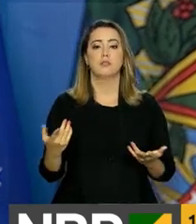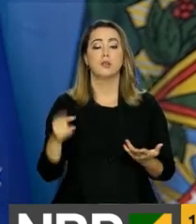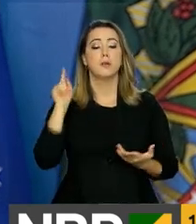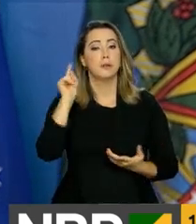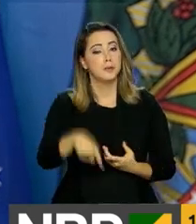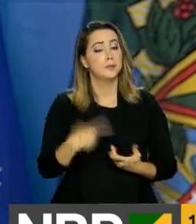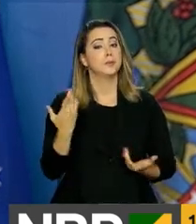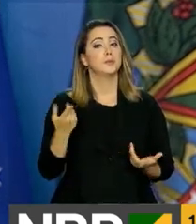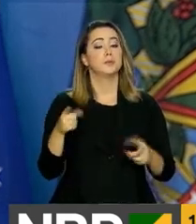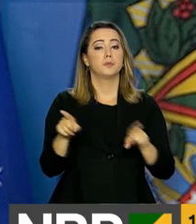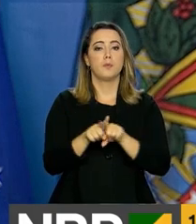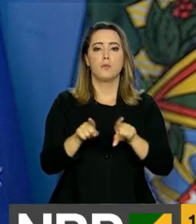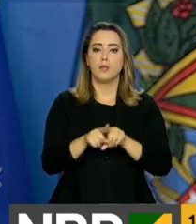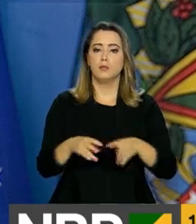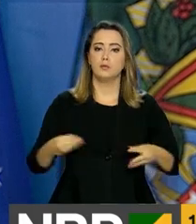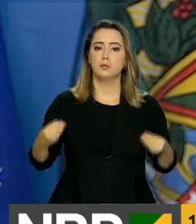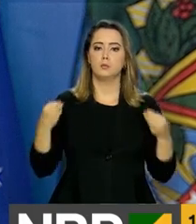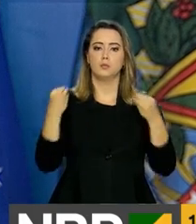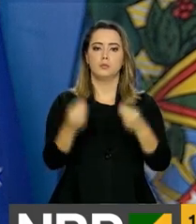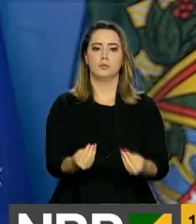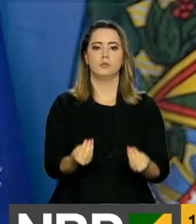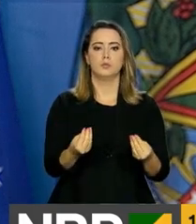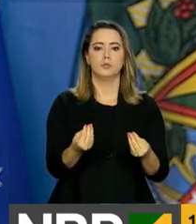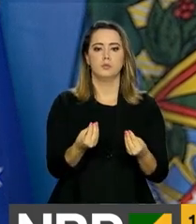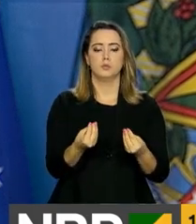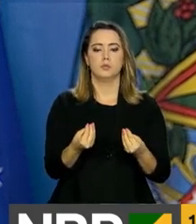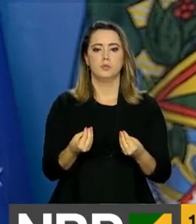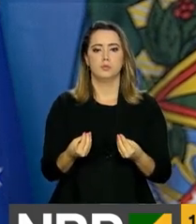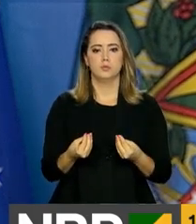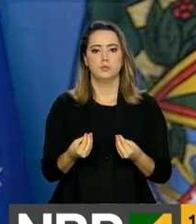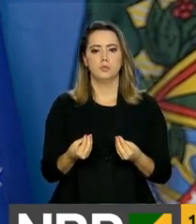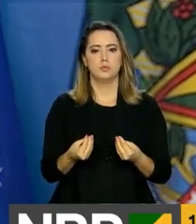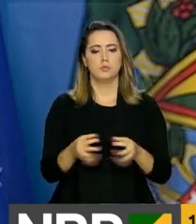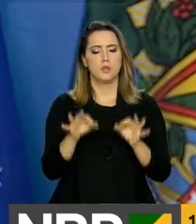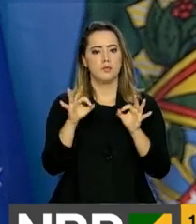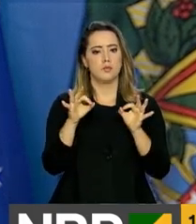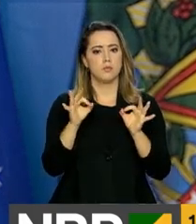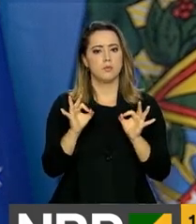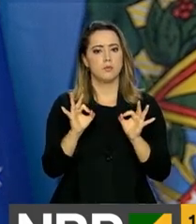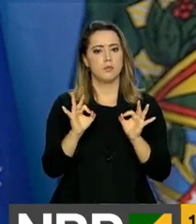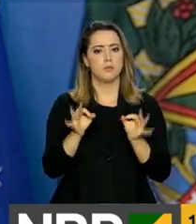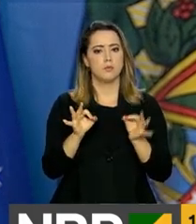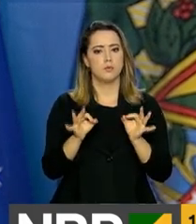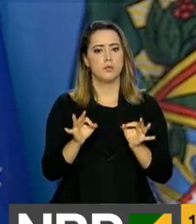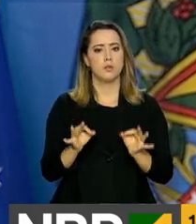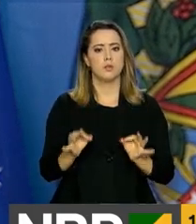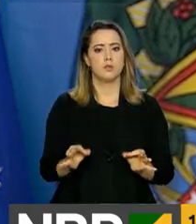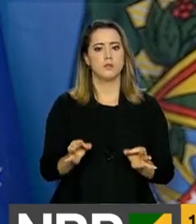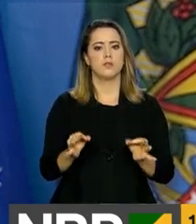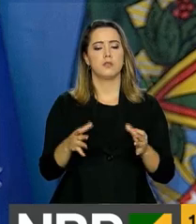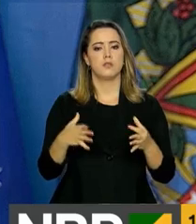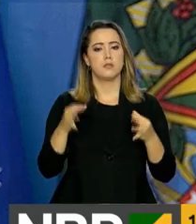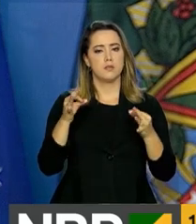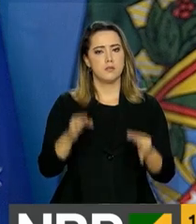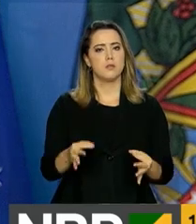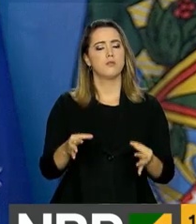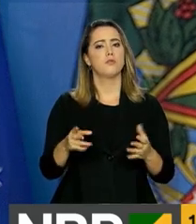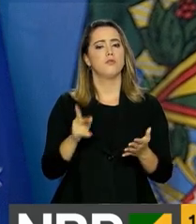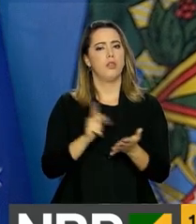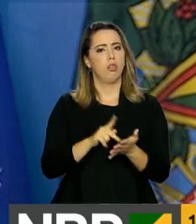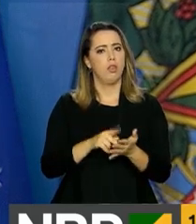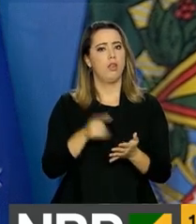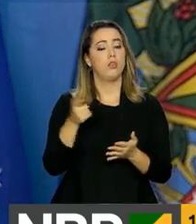fundo trata-se também de dar a concreção concretude e tornar concreta um